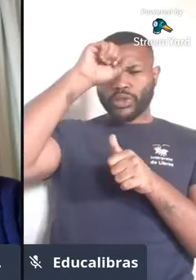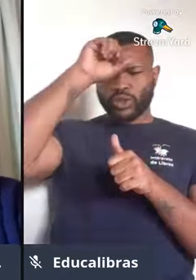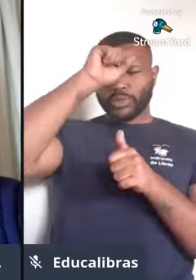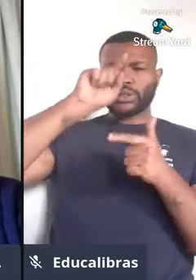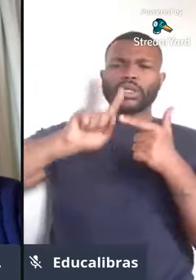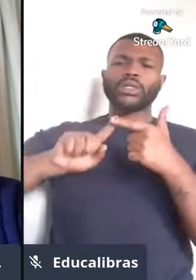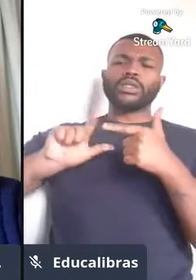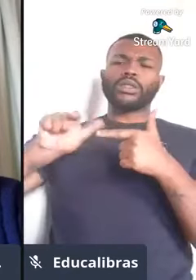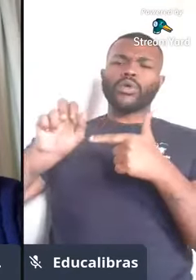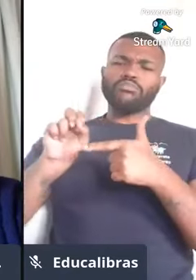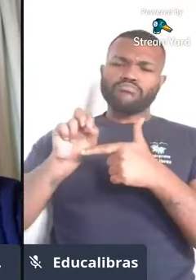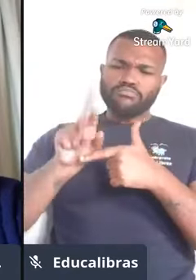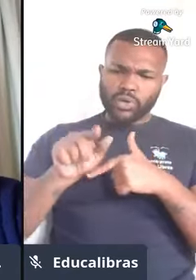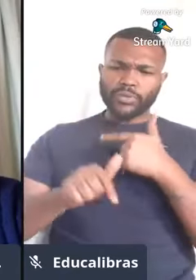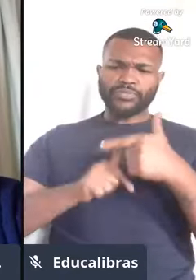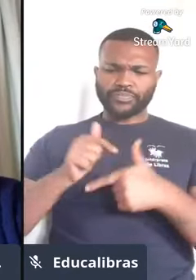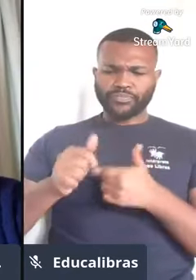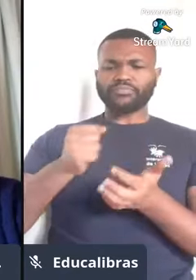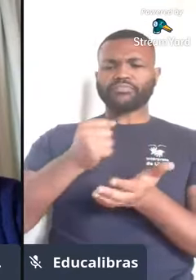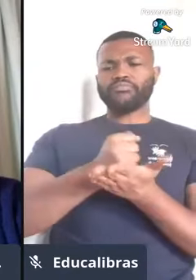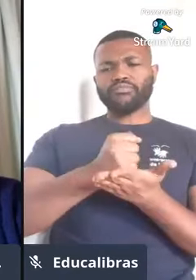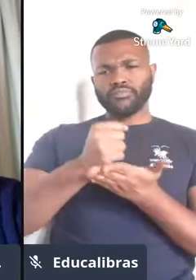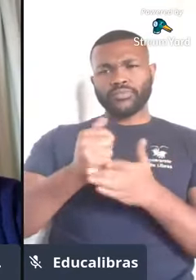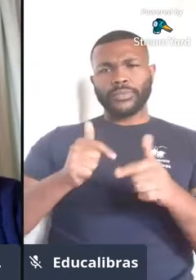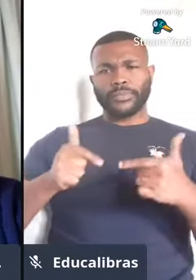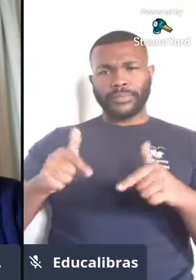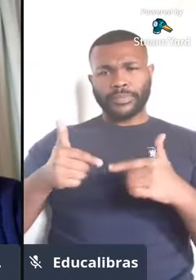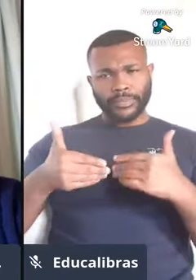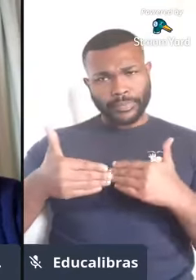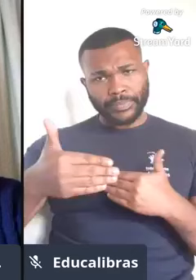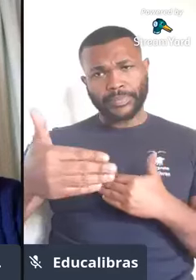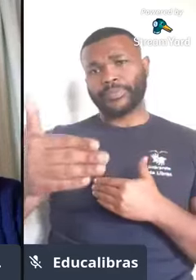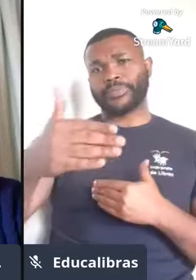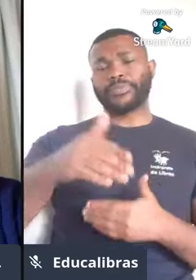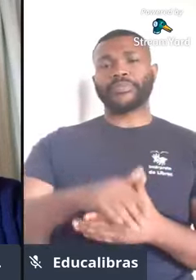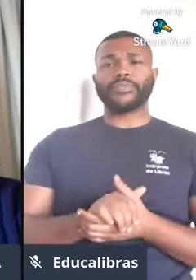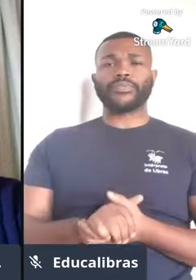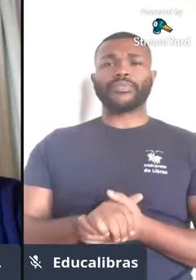trabalhador regular com contrato de trabalho indefinido, por tempo indeterminado, melhor dizendo.